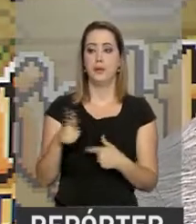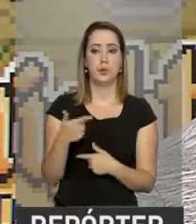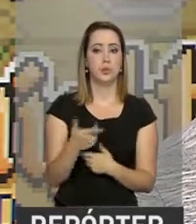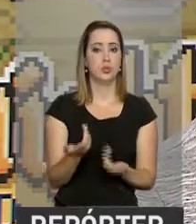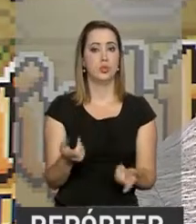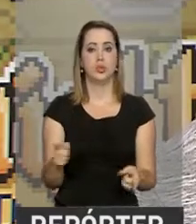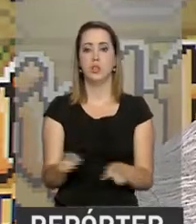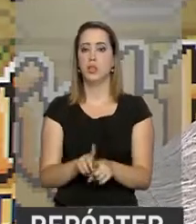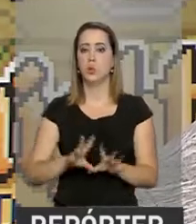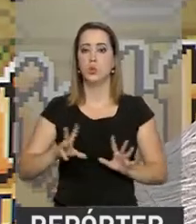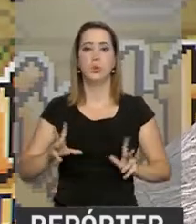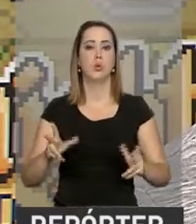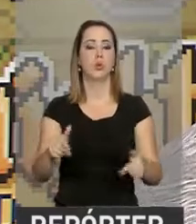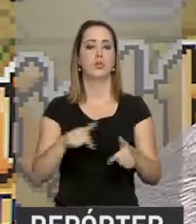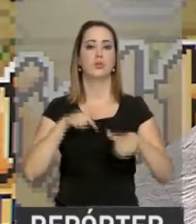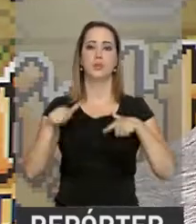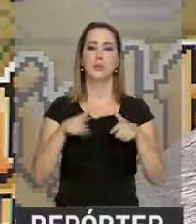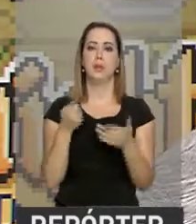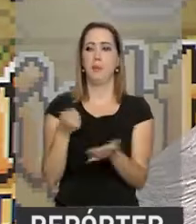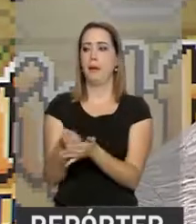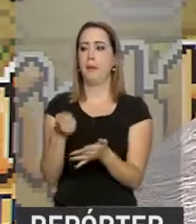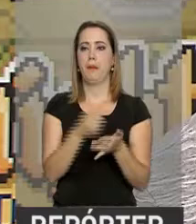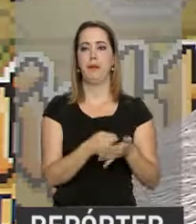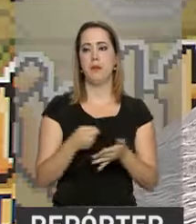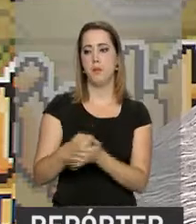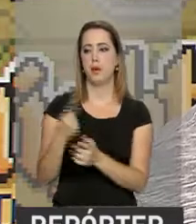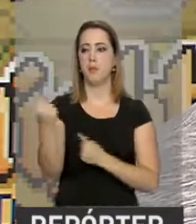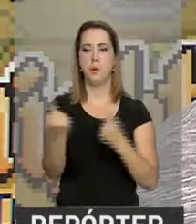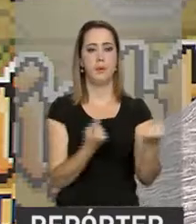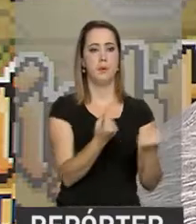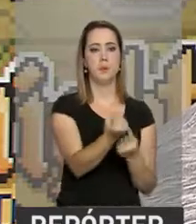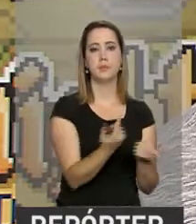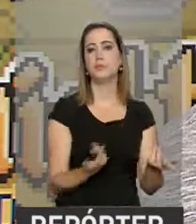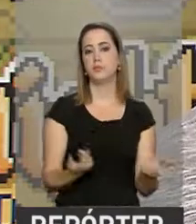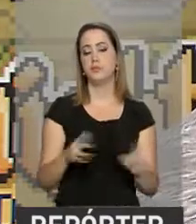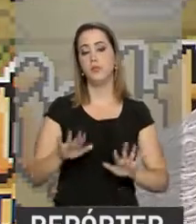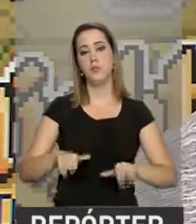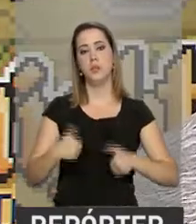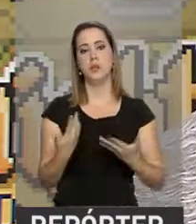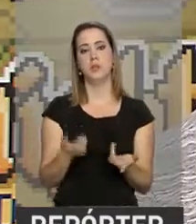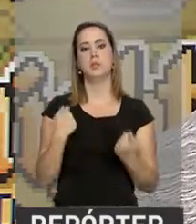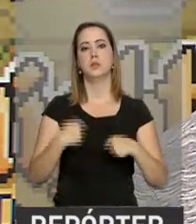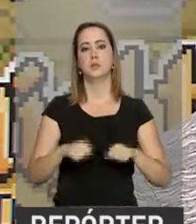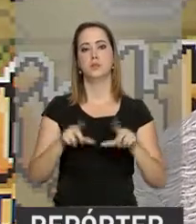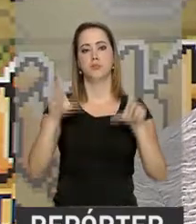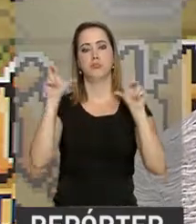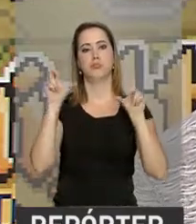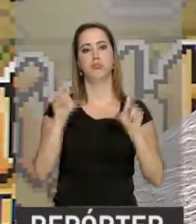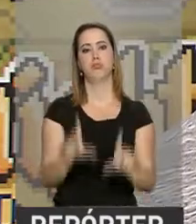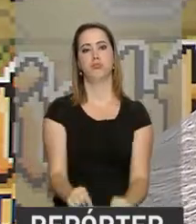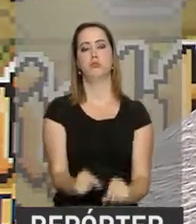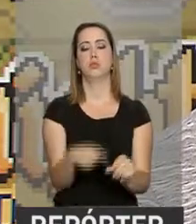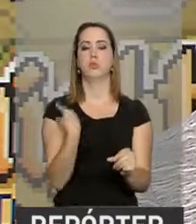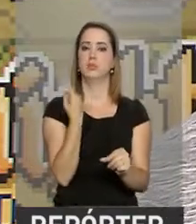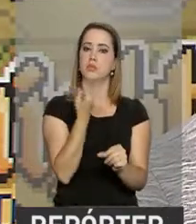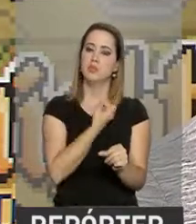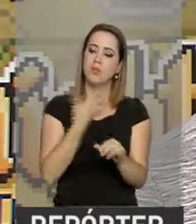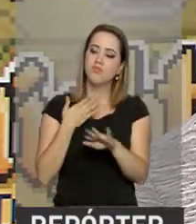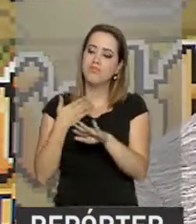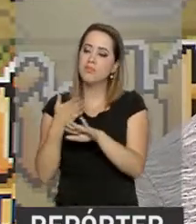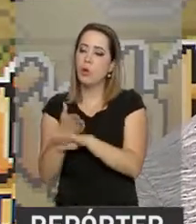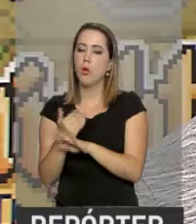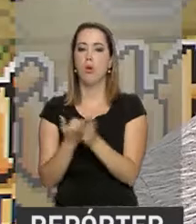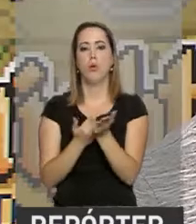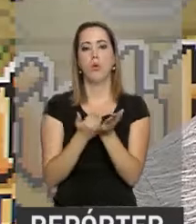todo ato que a gente precisava pagar aos nossos funcionários coisas assim então a gente precisou diminuir os custos e acabamos indo por um